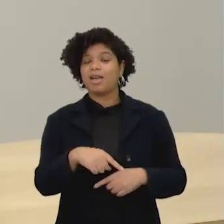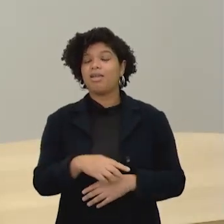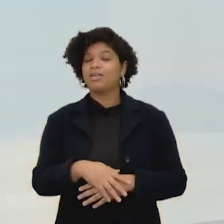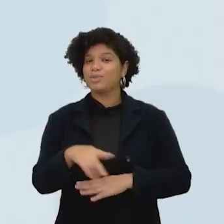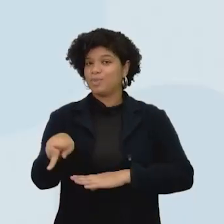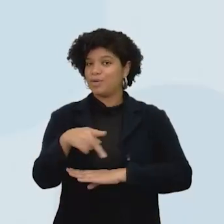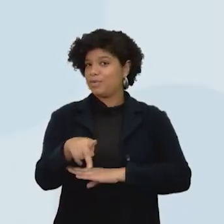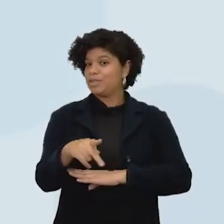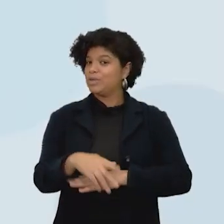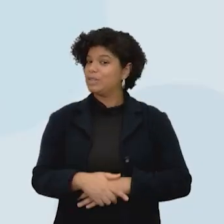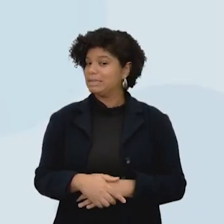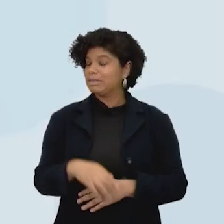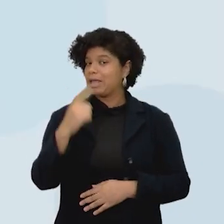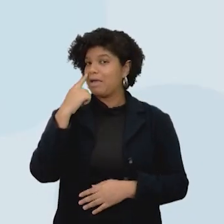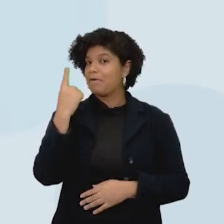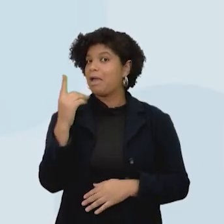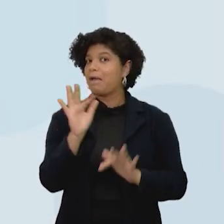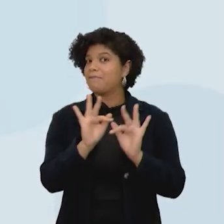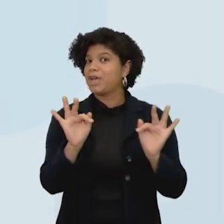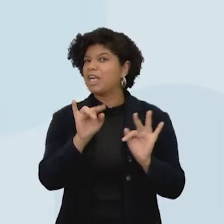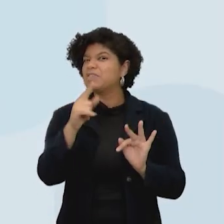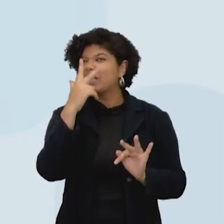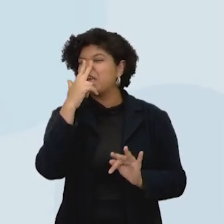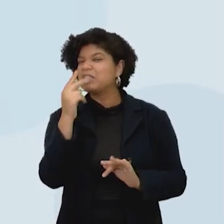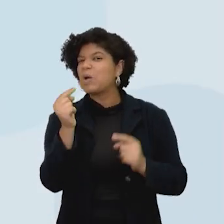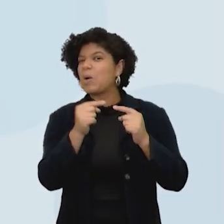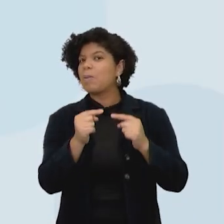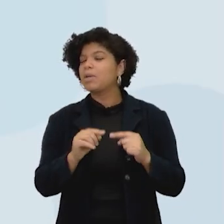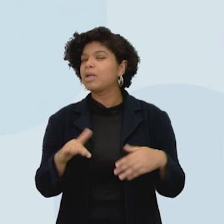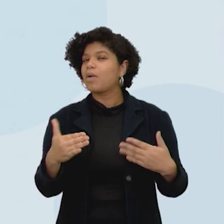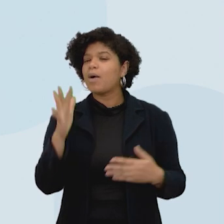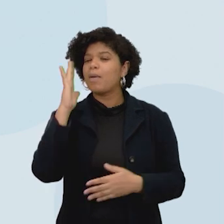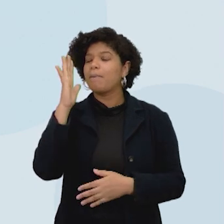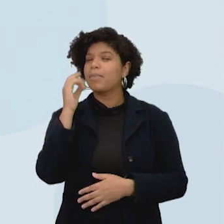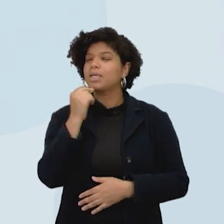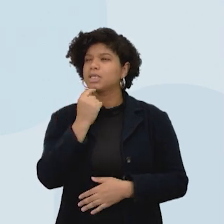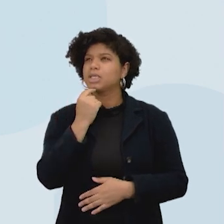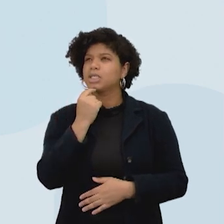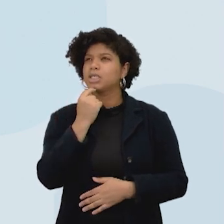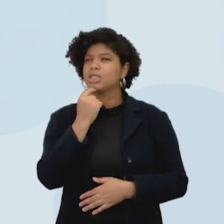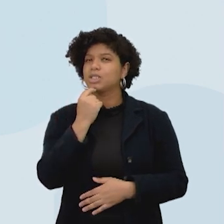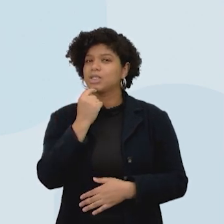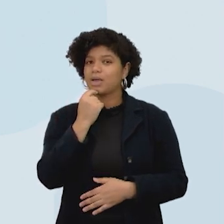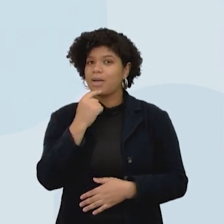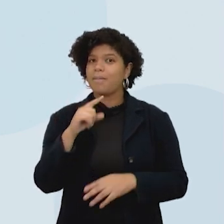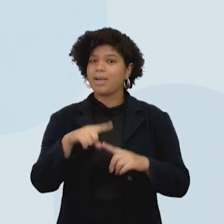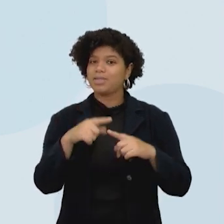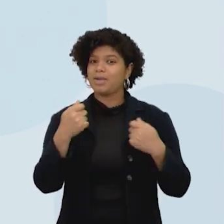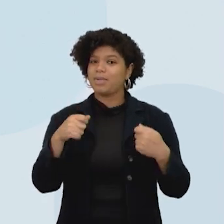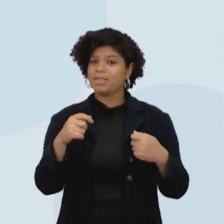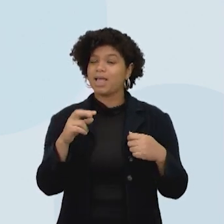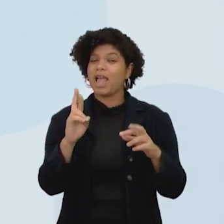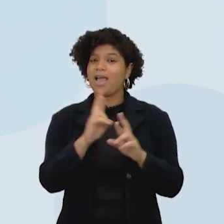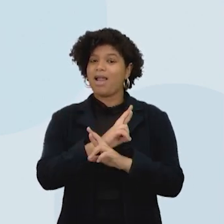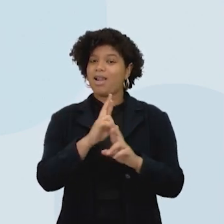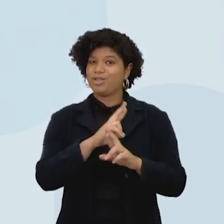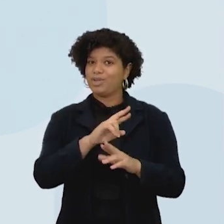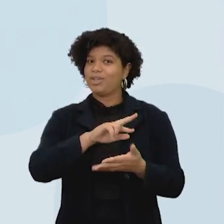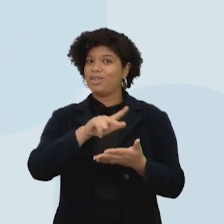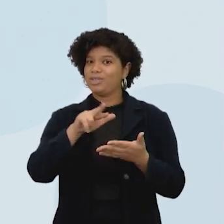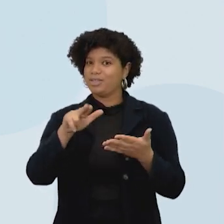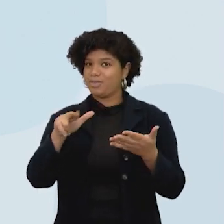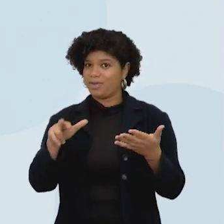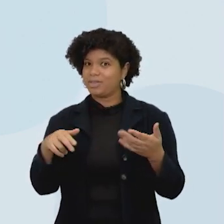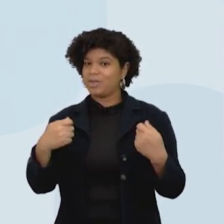Mas vamos lá. Construa uma frase sinestésica para esta imagem. Pense em que você vai ter que associar os sentidos para poder dizer o que essa frase quer